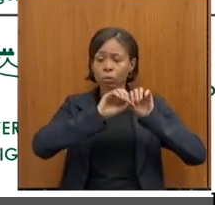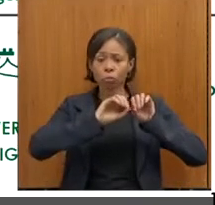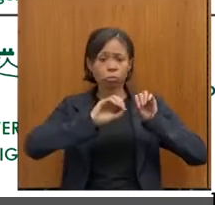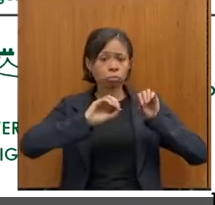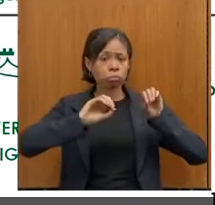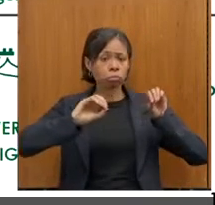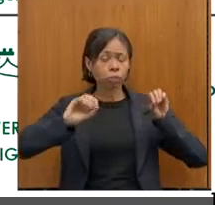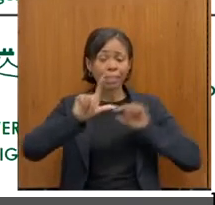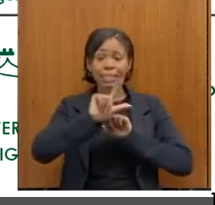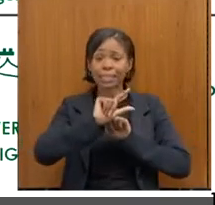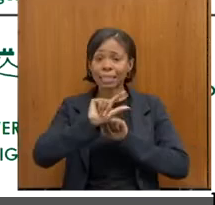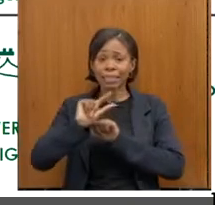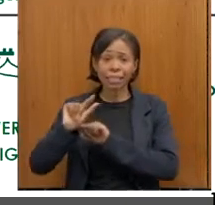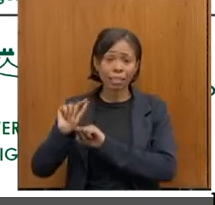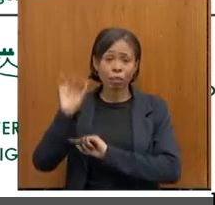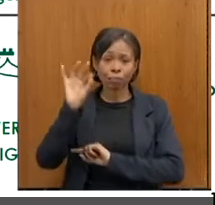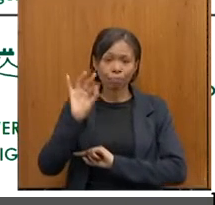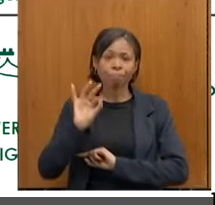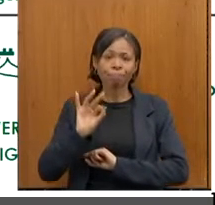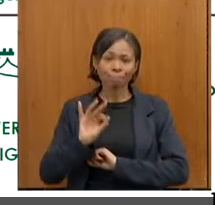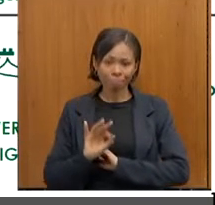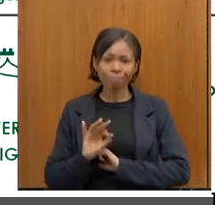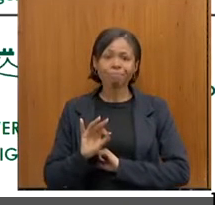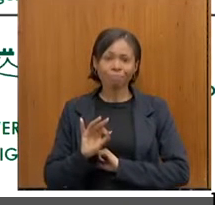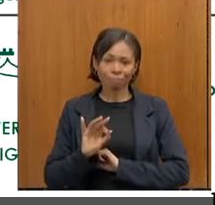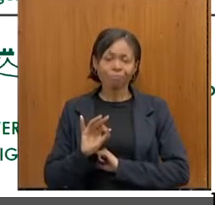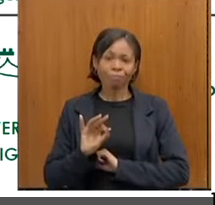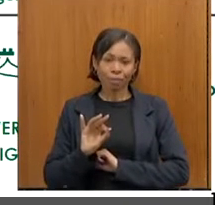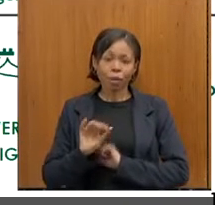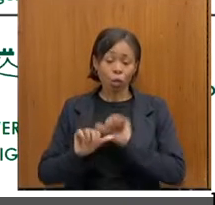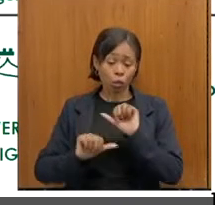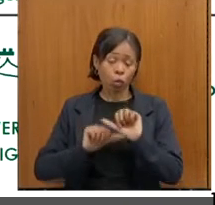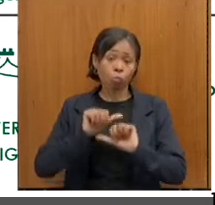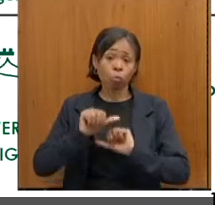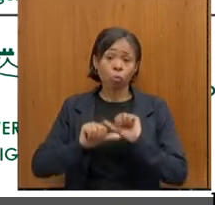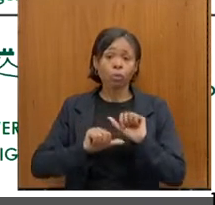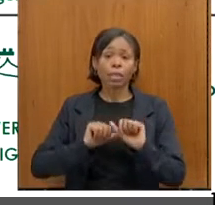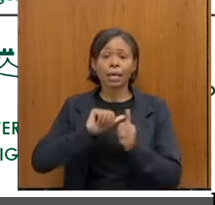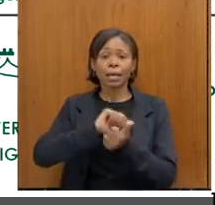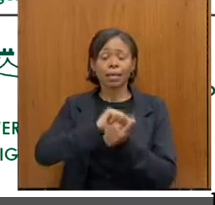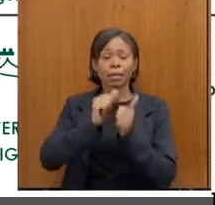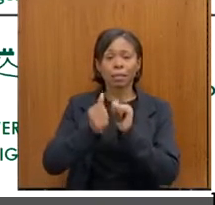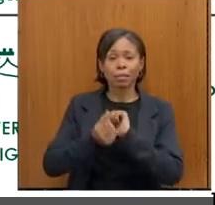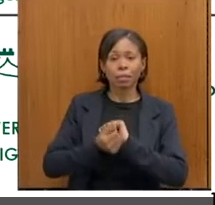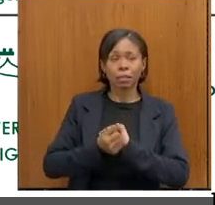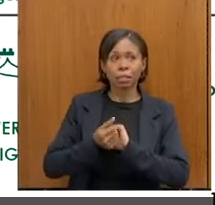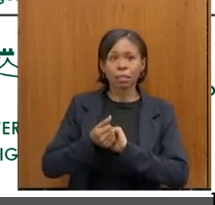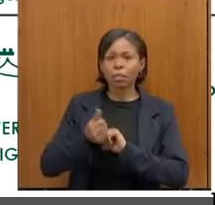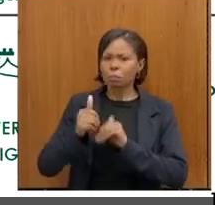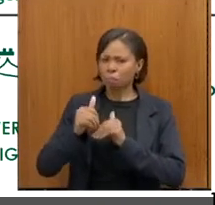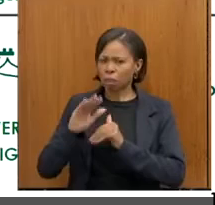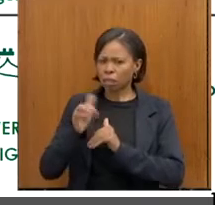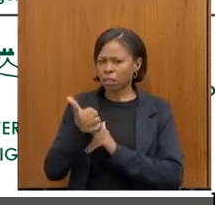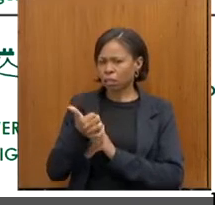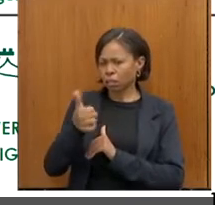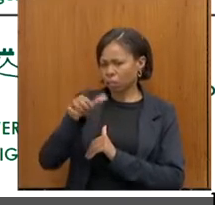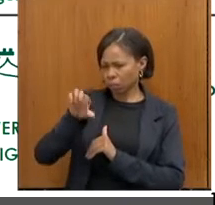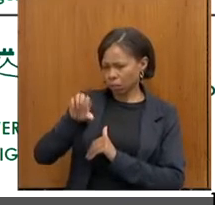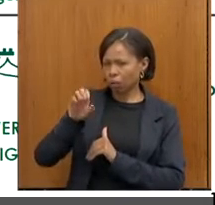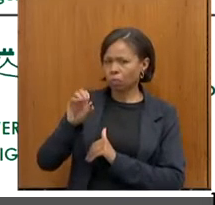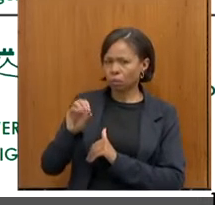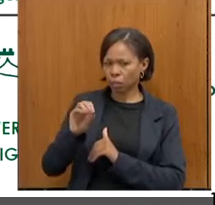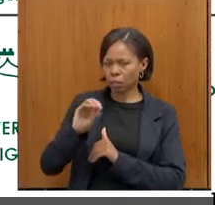das nossas substações digitalizadas e o significa transformar mais de 190 substações que hoje não são